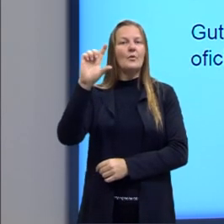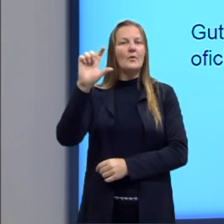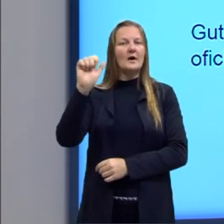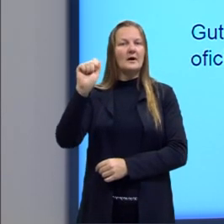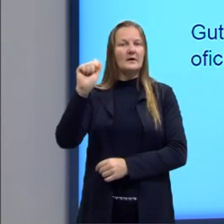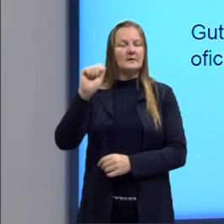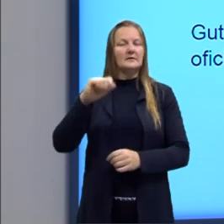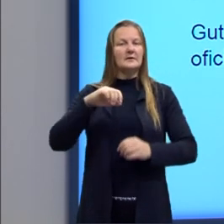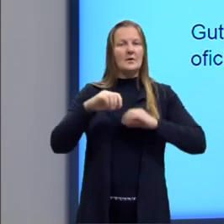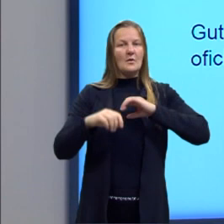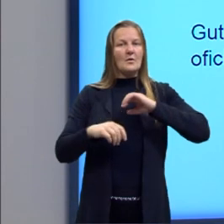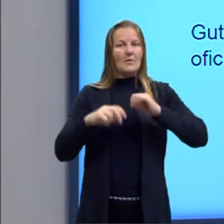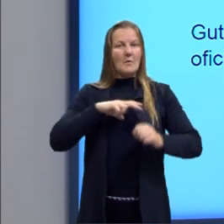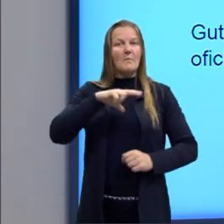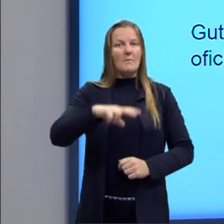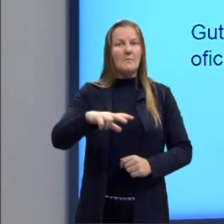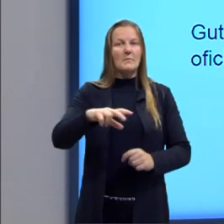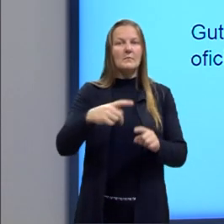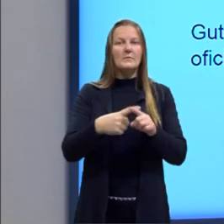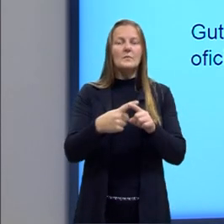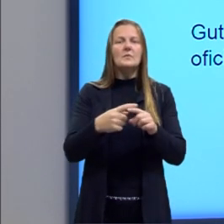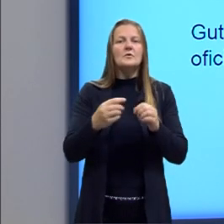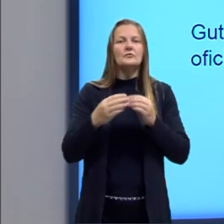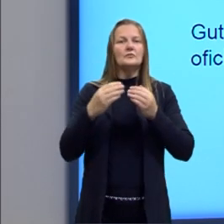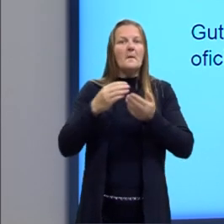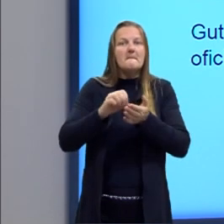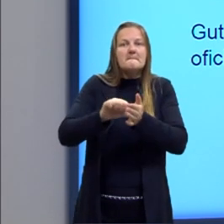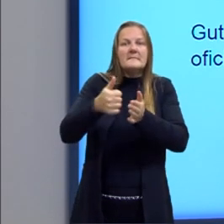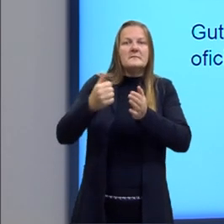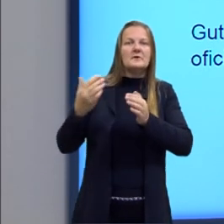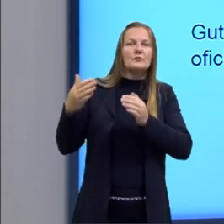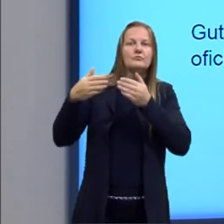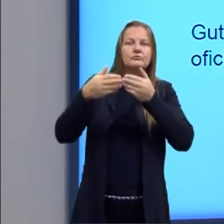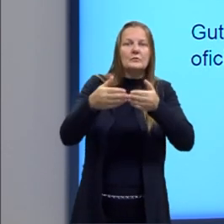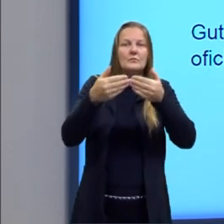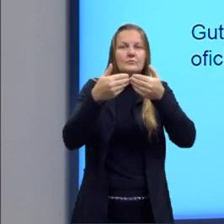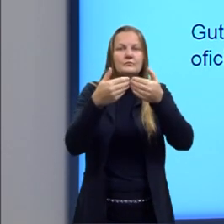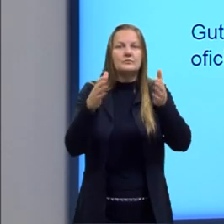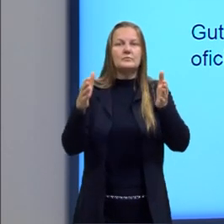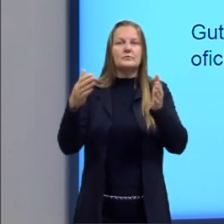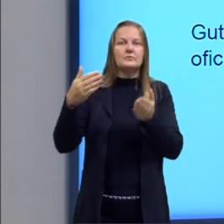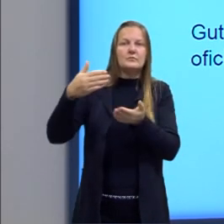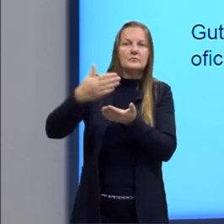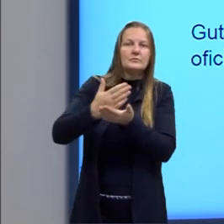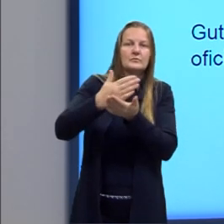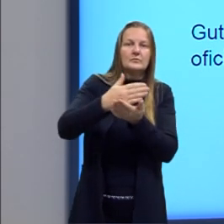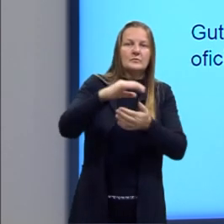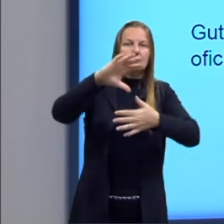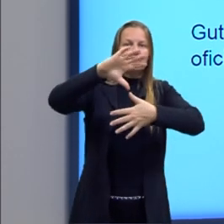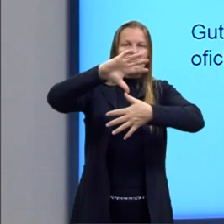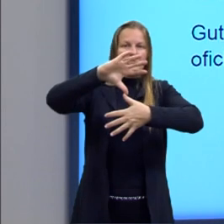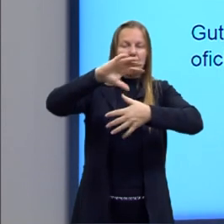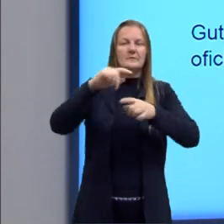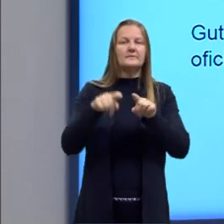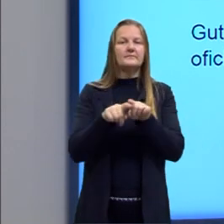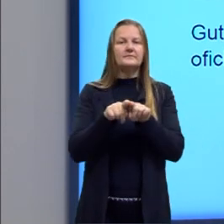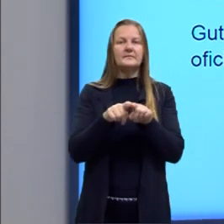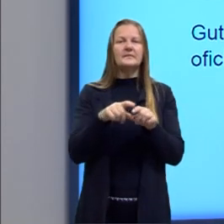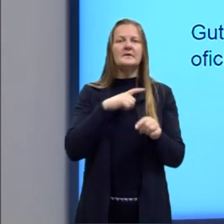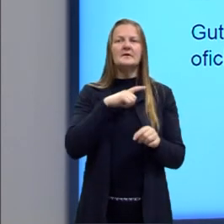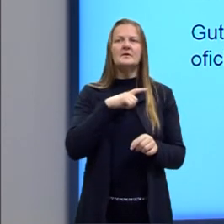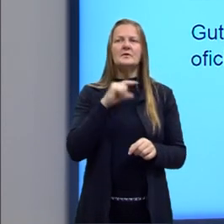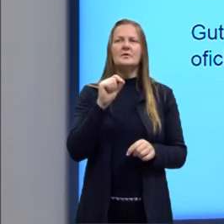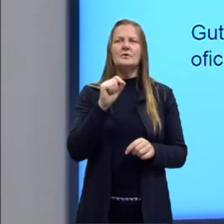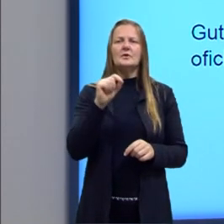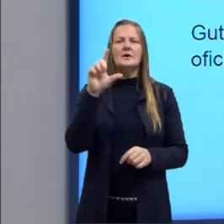homenagem a todos esses que desbravaram os mares aí na descoberta das Américas e nós temos